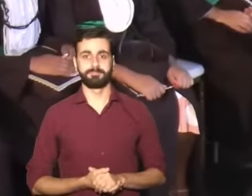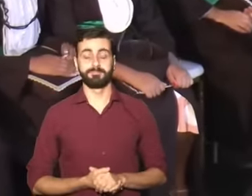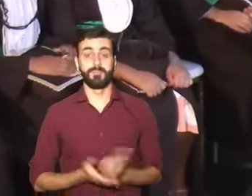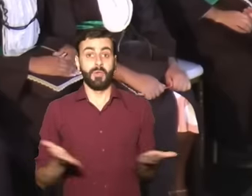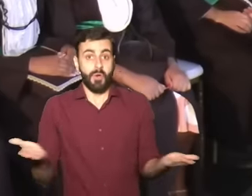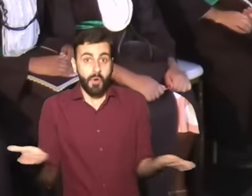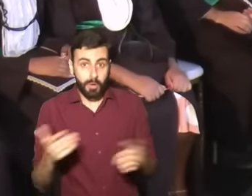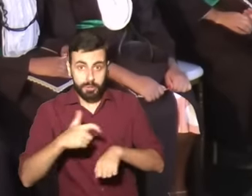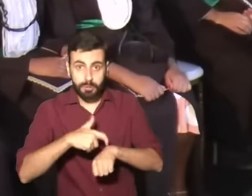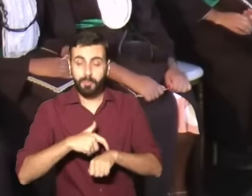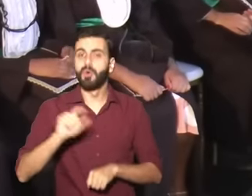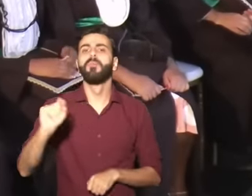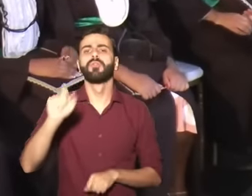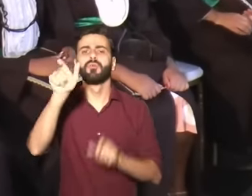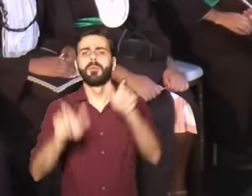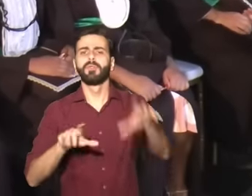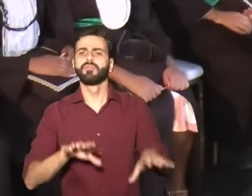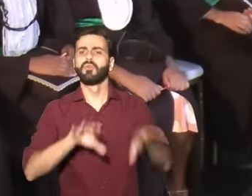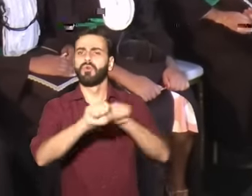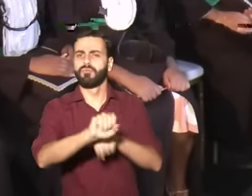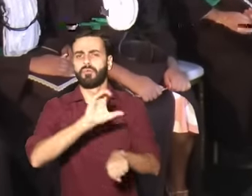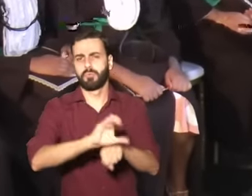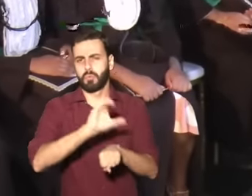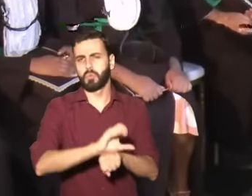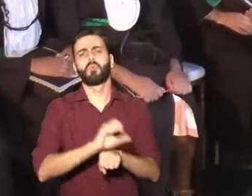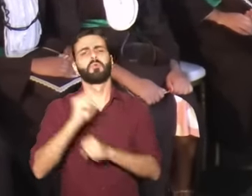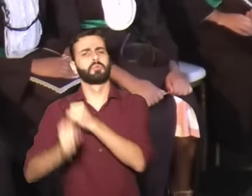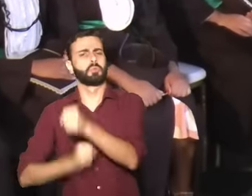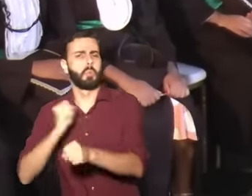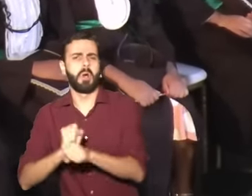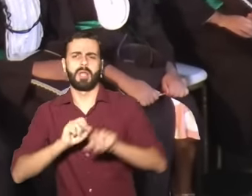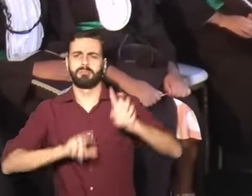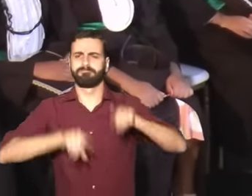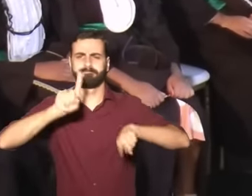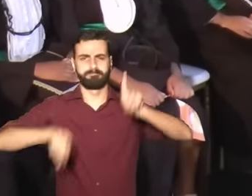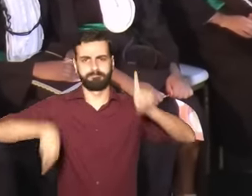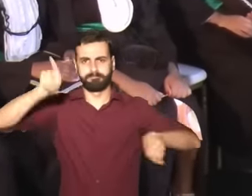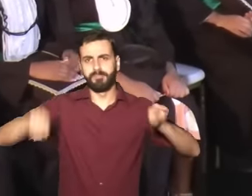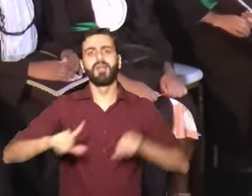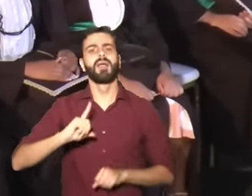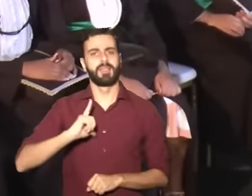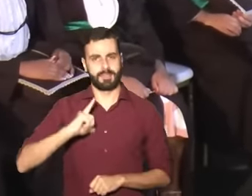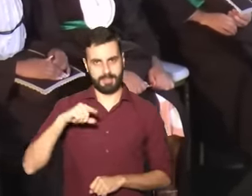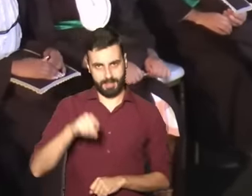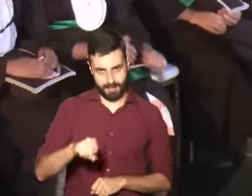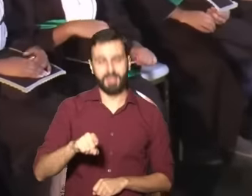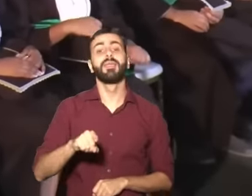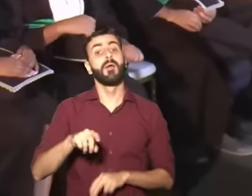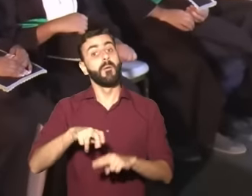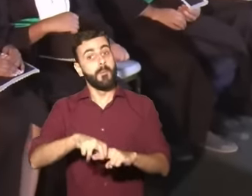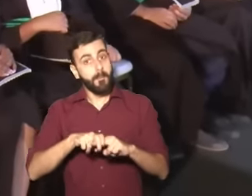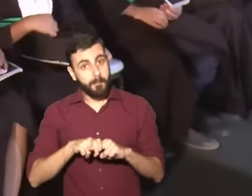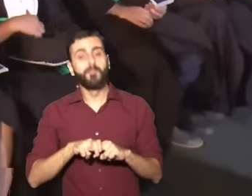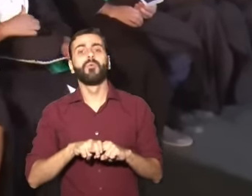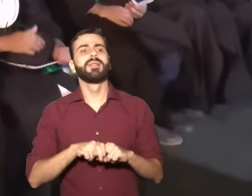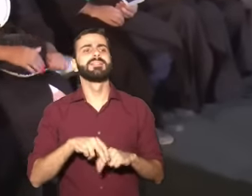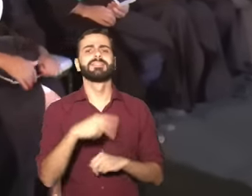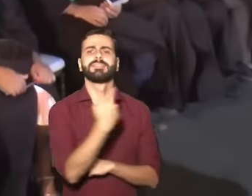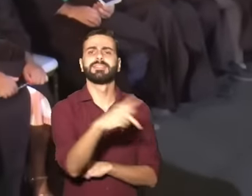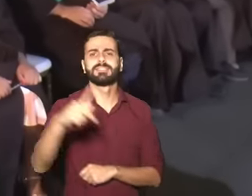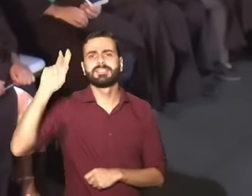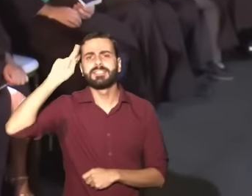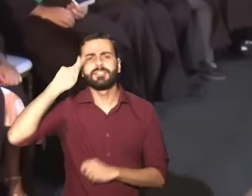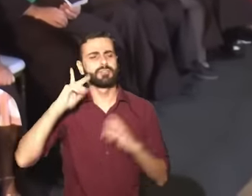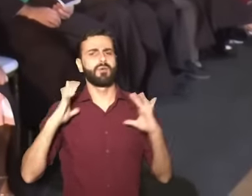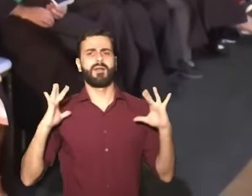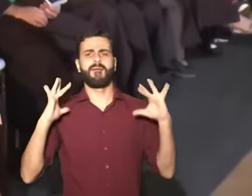Temos aqui hoje formandos de diversos anos e de diversos cursos, e por isso as histórias